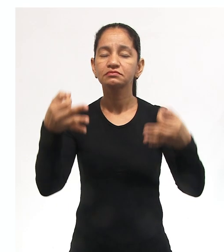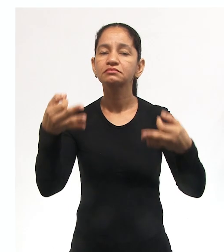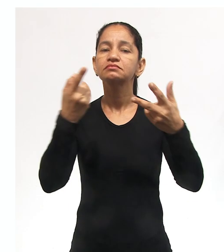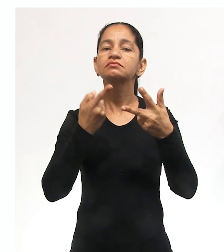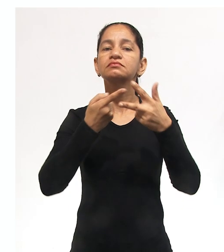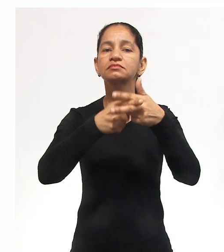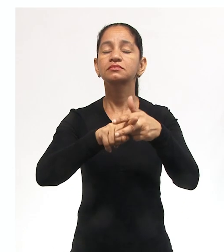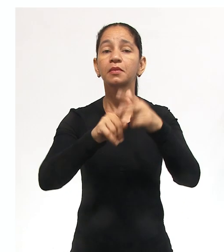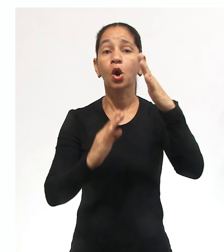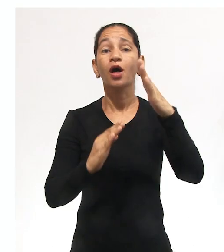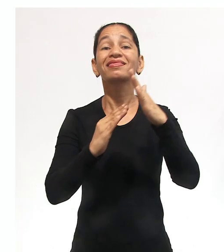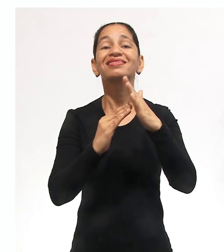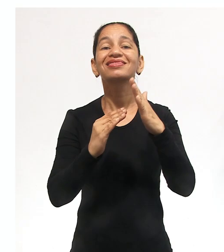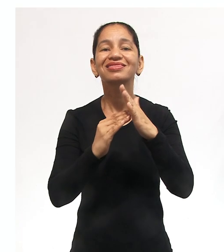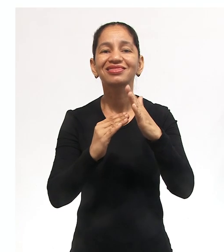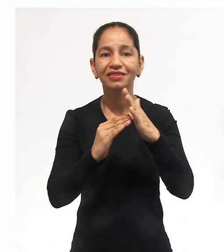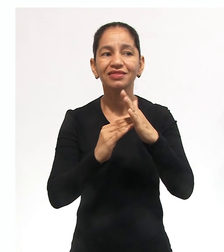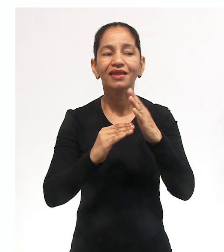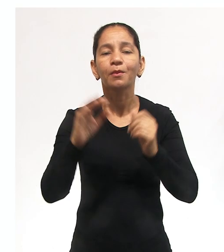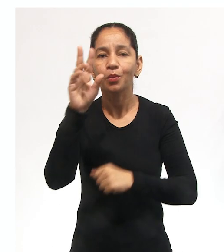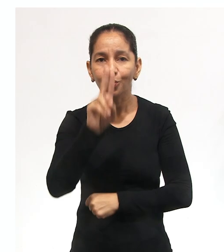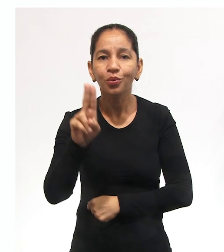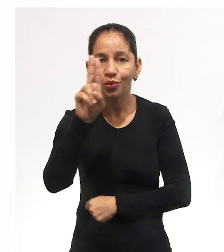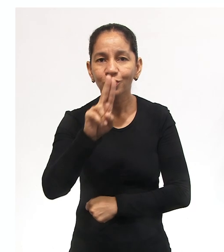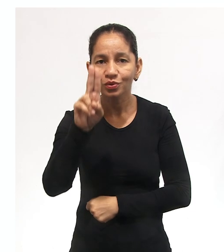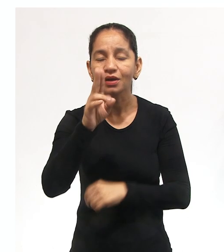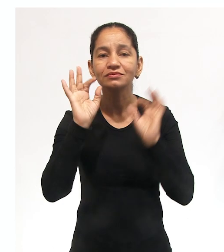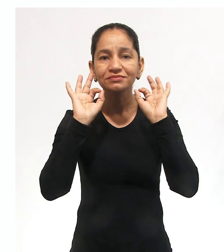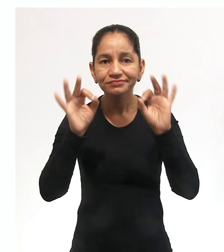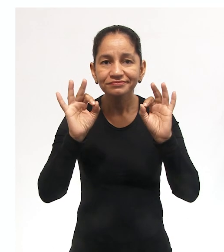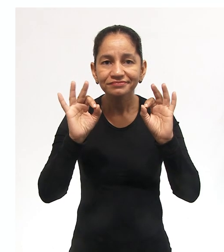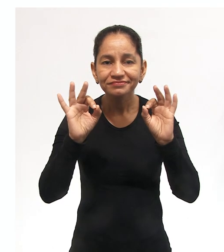alteração do prazo para que nós conseguíssemos